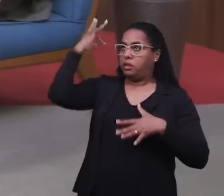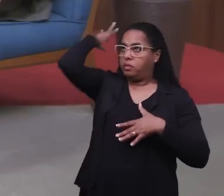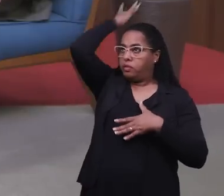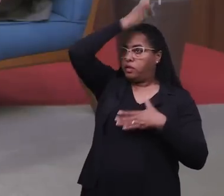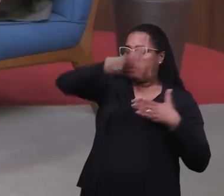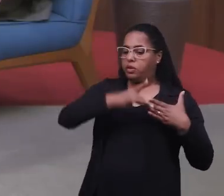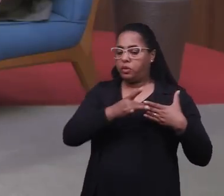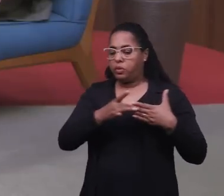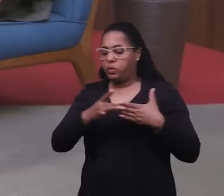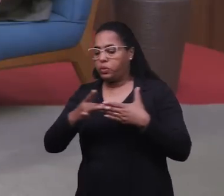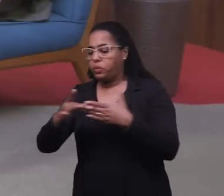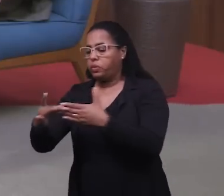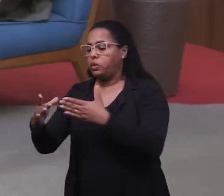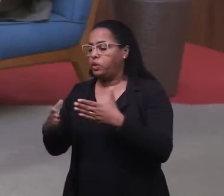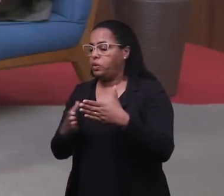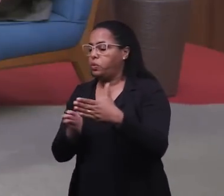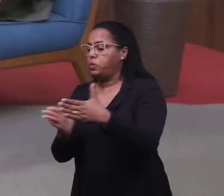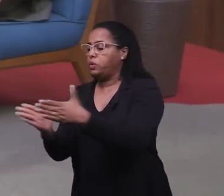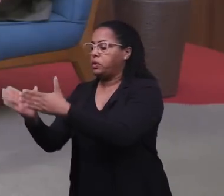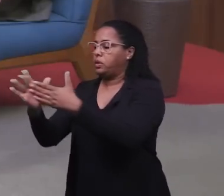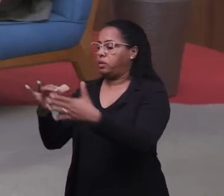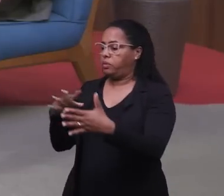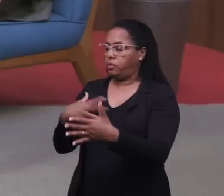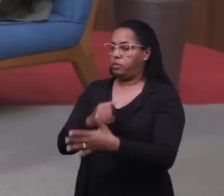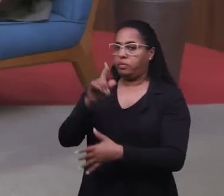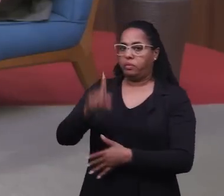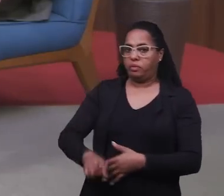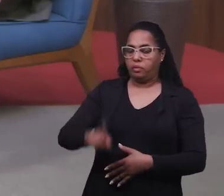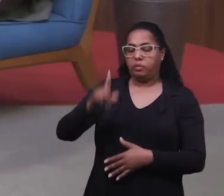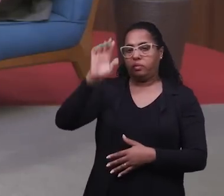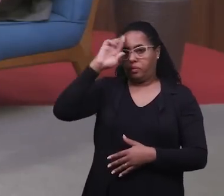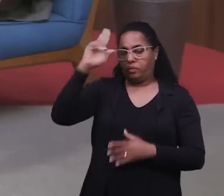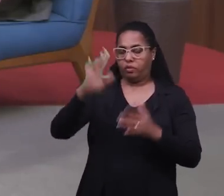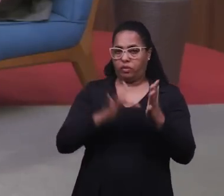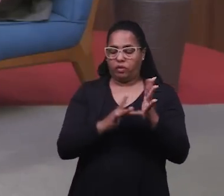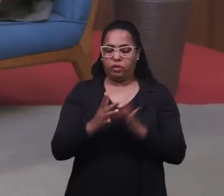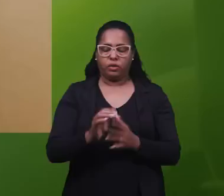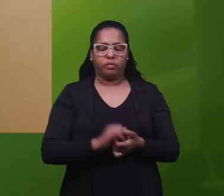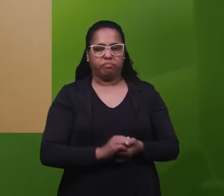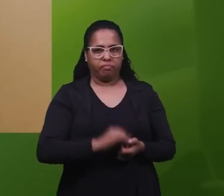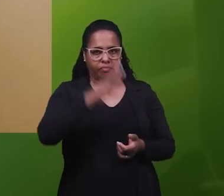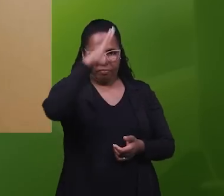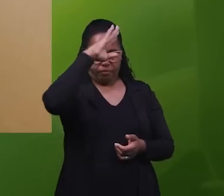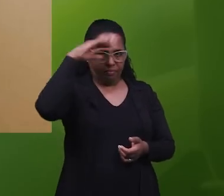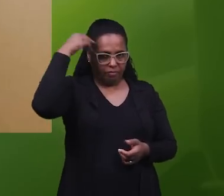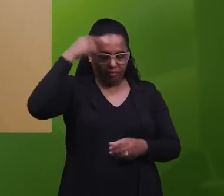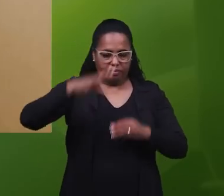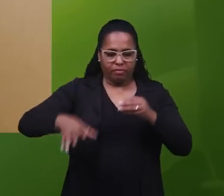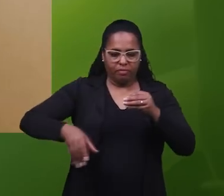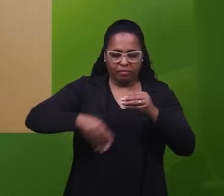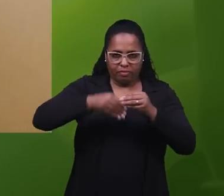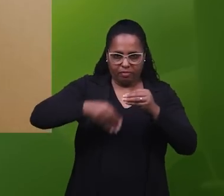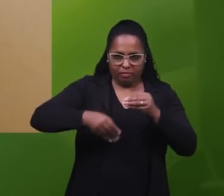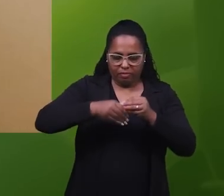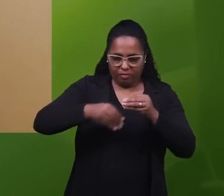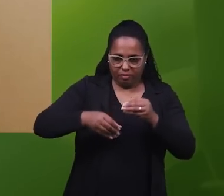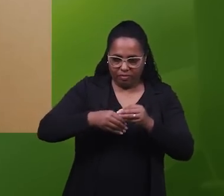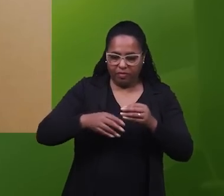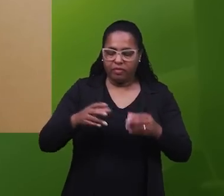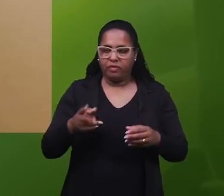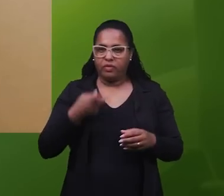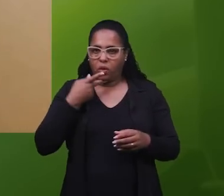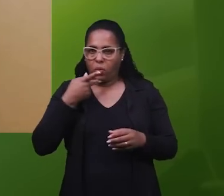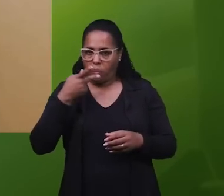salvação, que é Jesus. Sérgio? Eu só quero aqui adicionar esse dito popular que